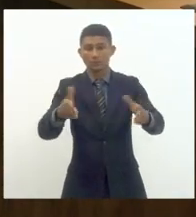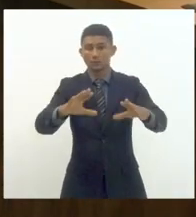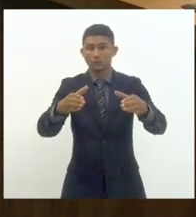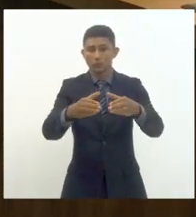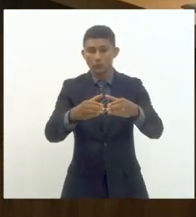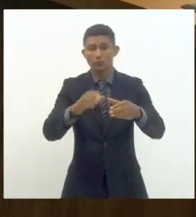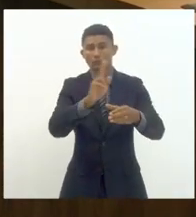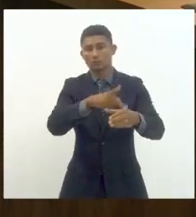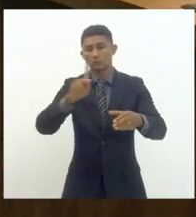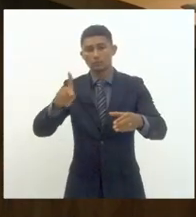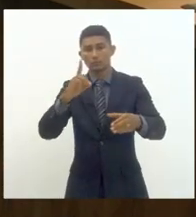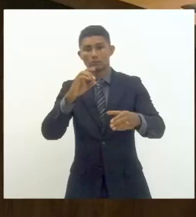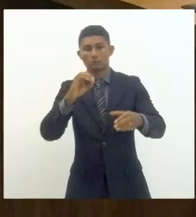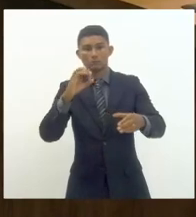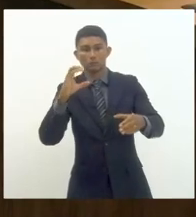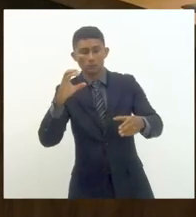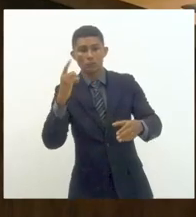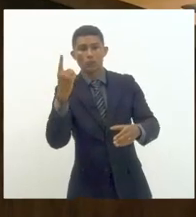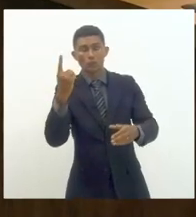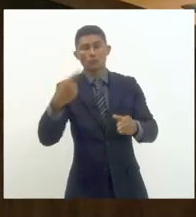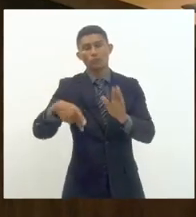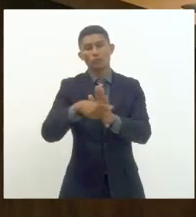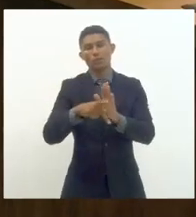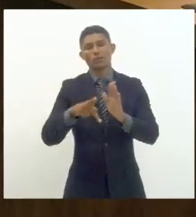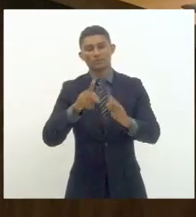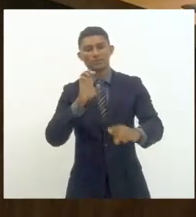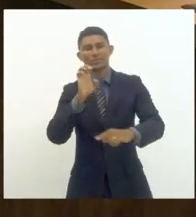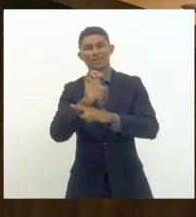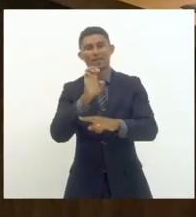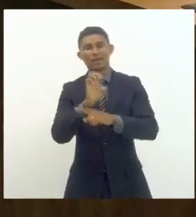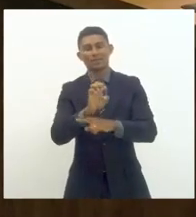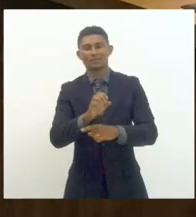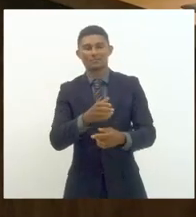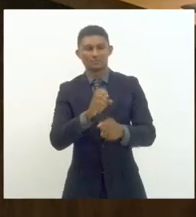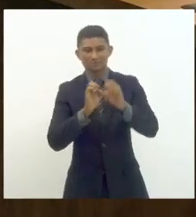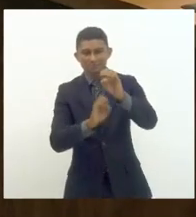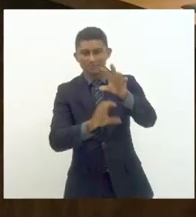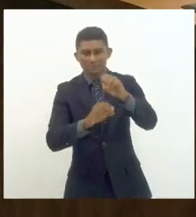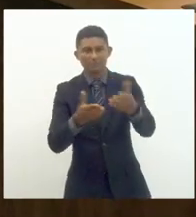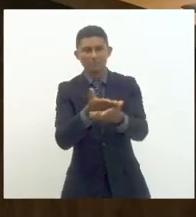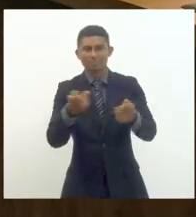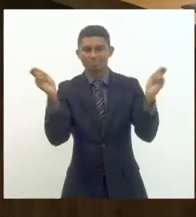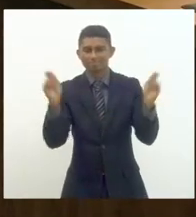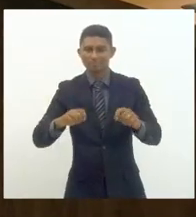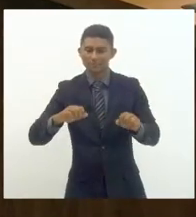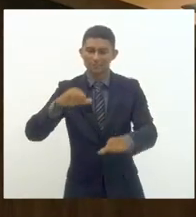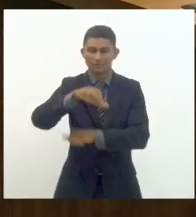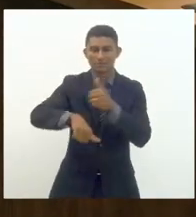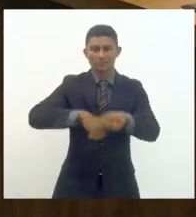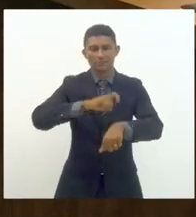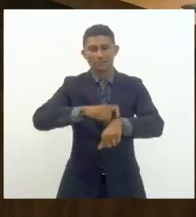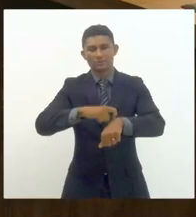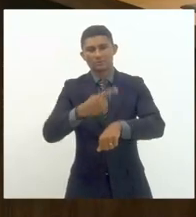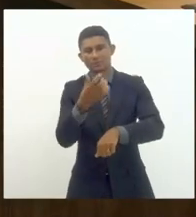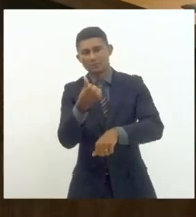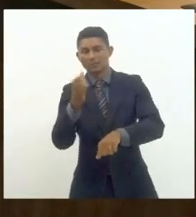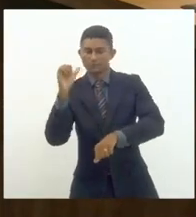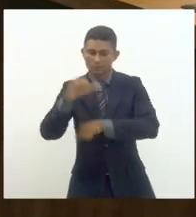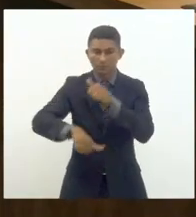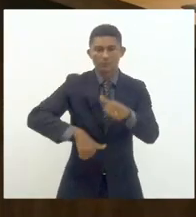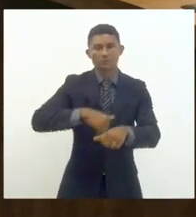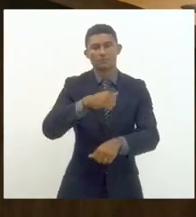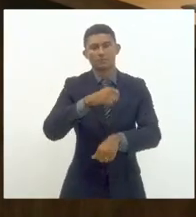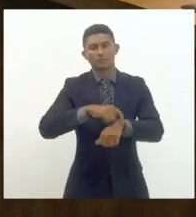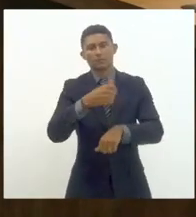DOC 1 da Rede Estadual de Educação vai poder fazer a migração das 16 para 18 horas, inclusive